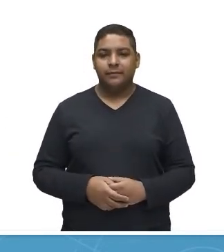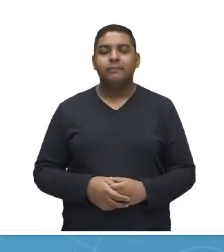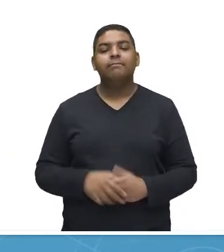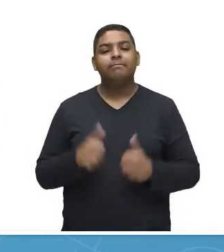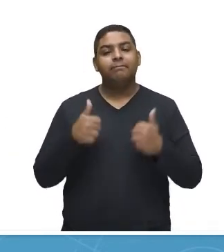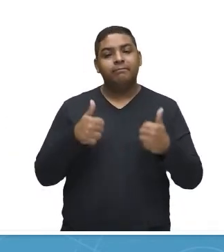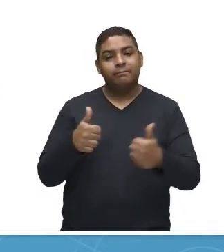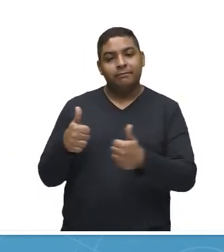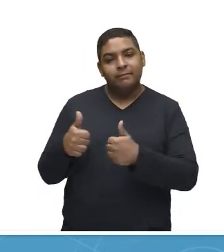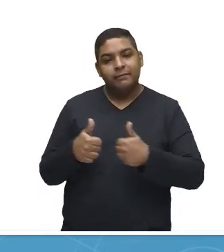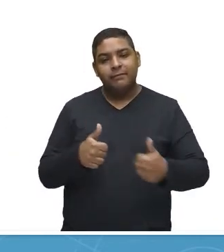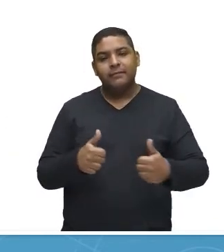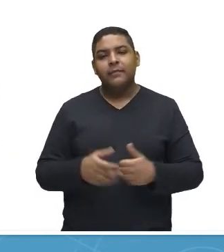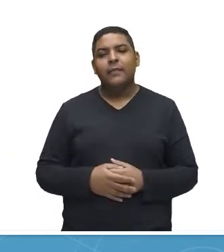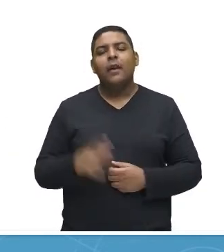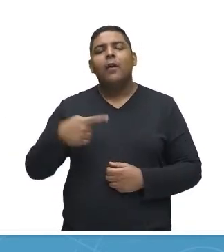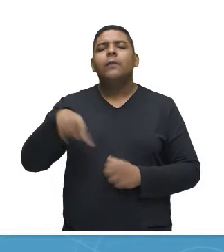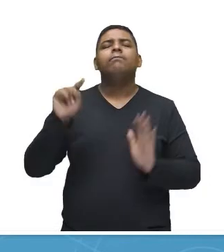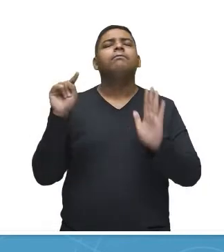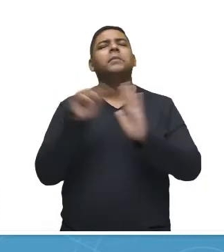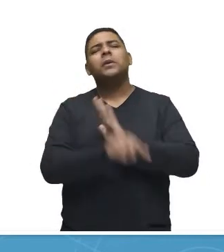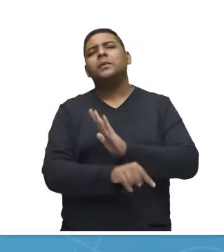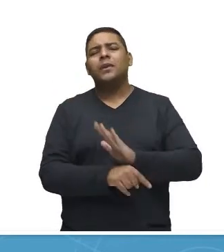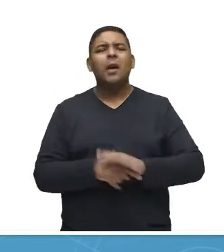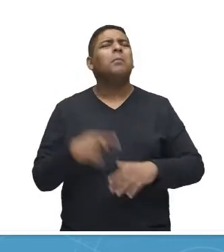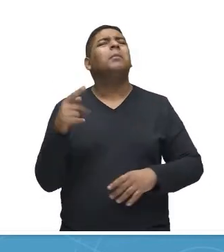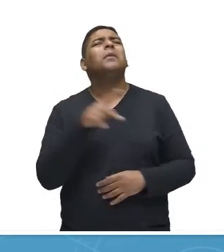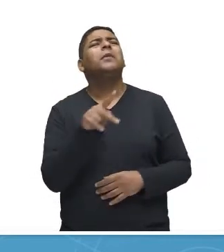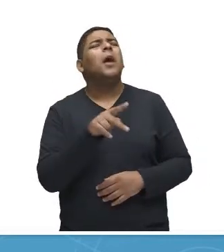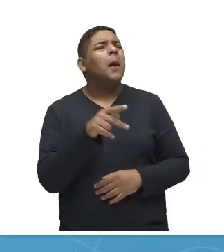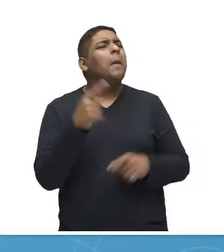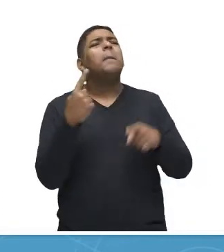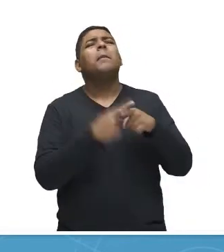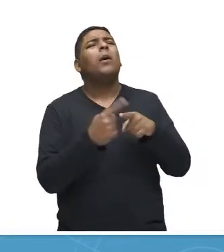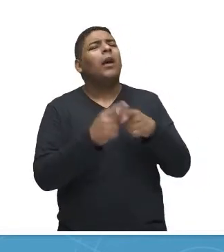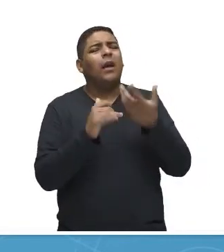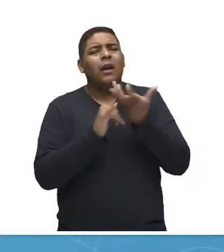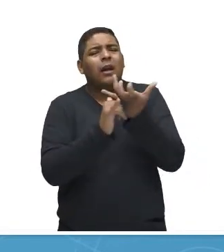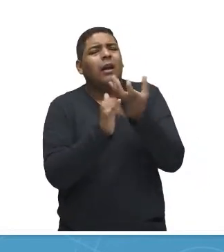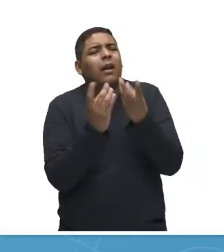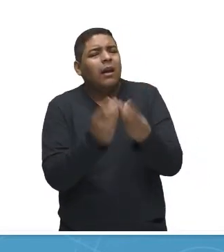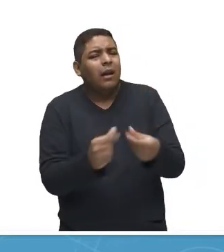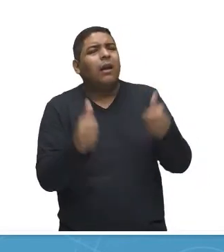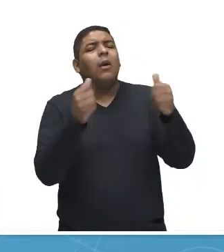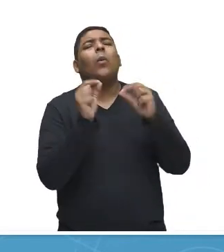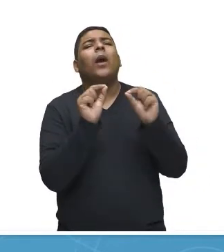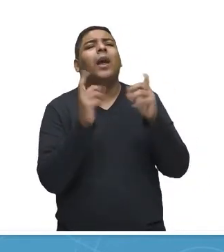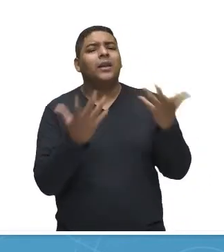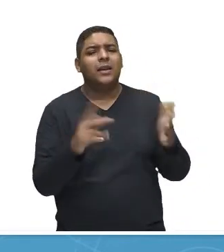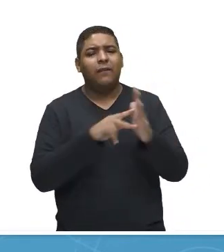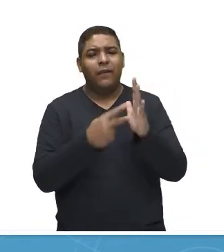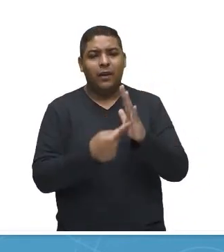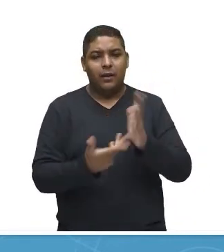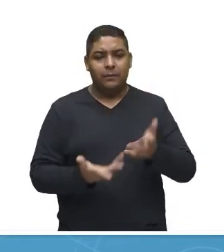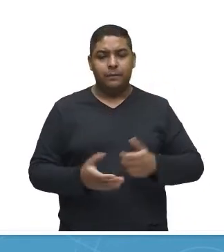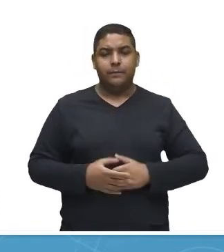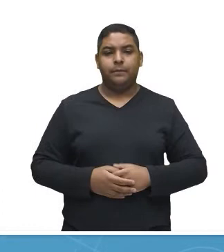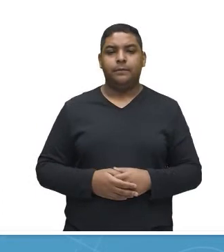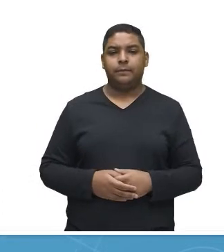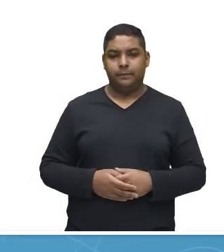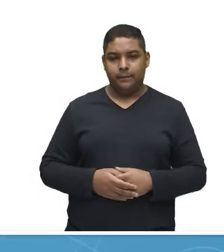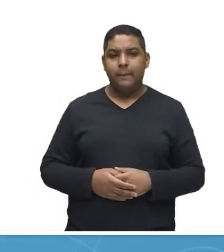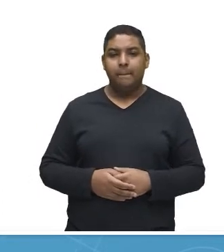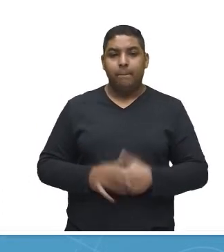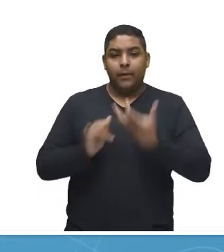Certo? Mas aí vocês devem se perguntar, mas professora, o que é o gasto calórico? Vamos ver? Olha só,